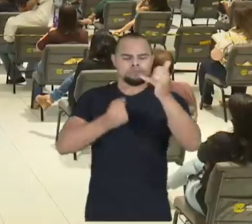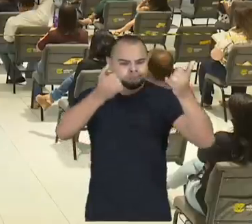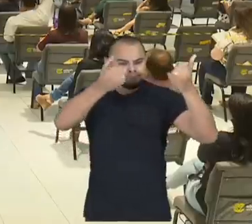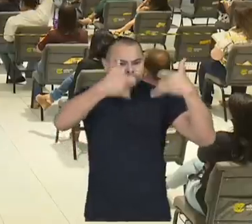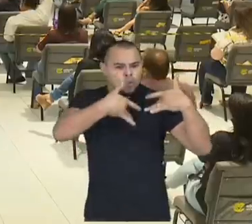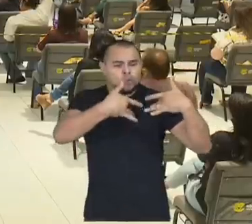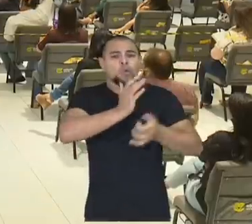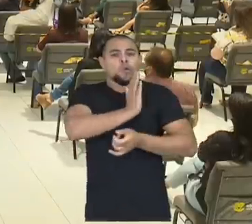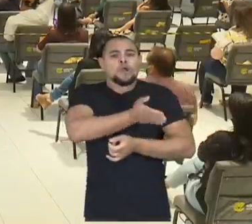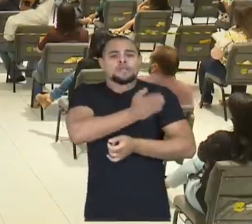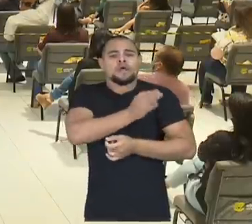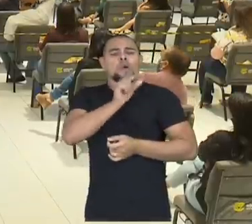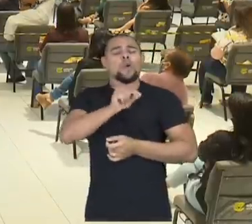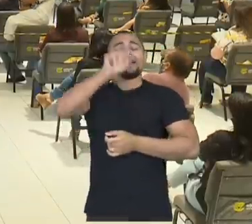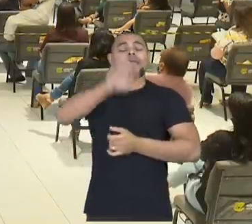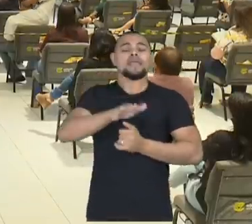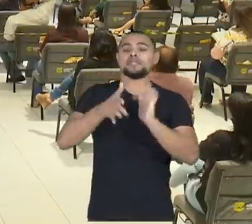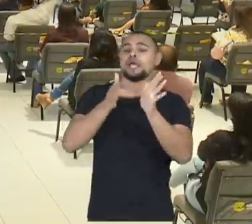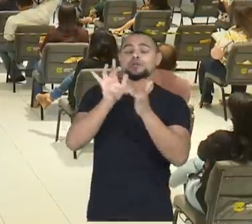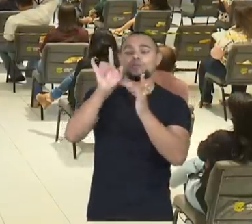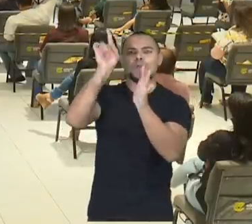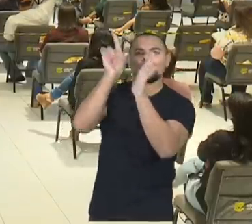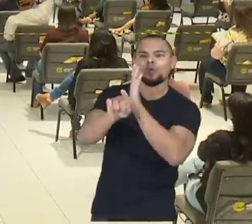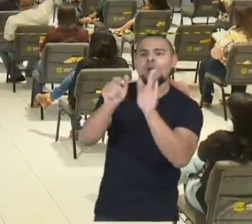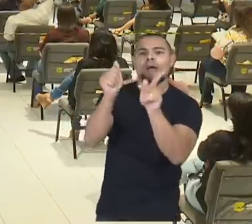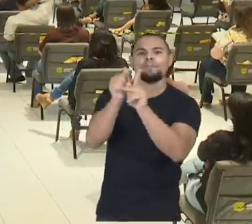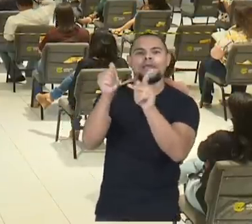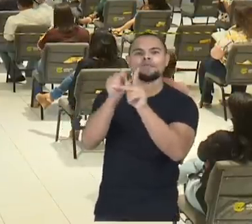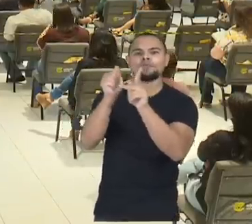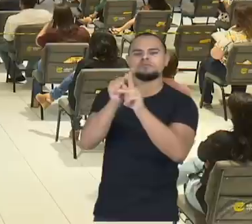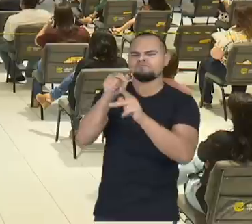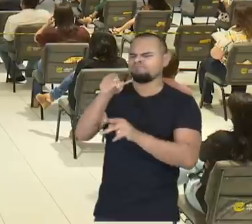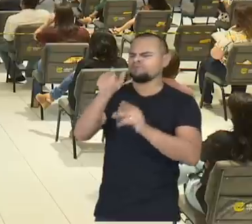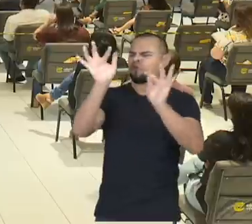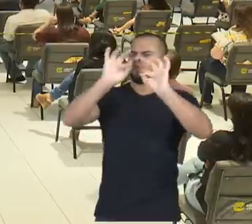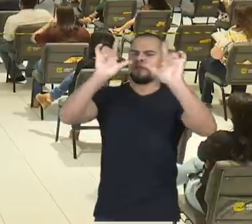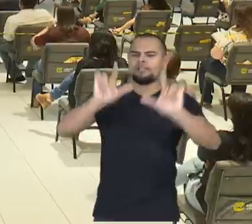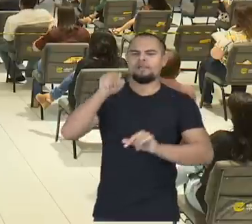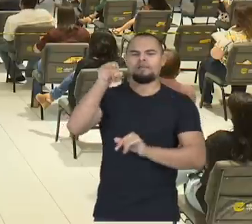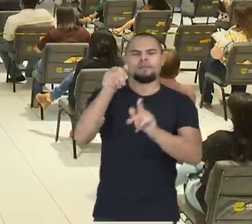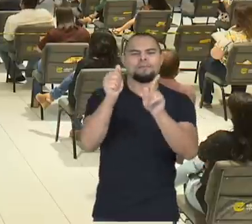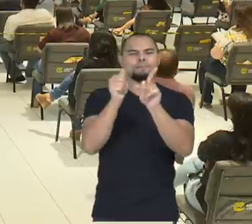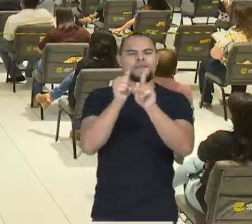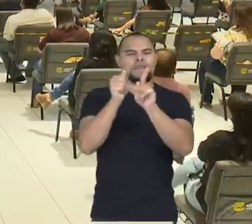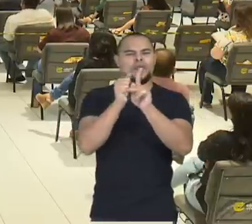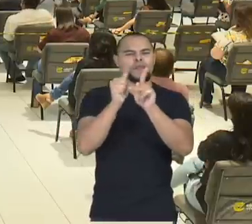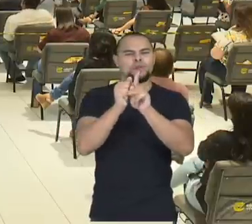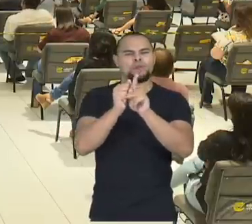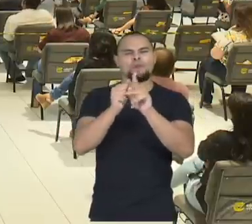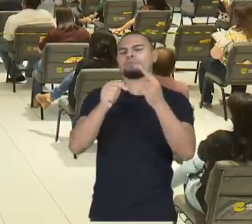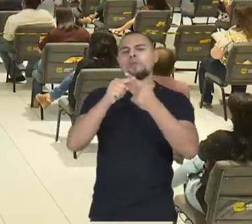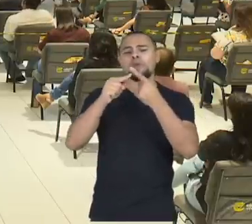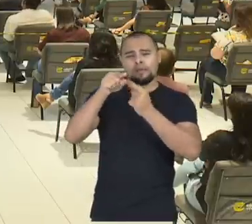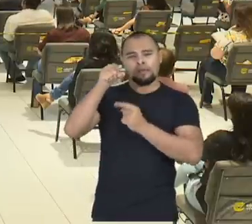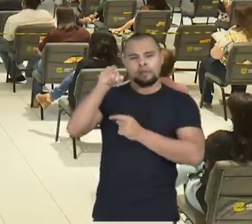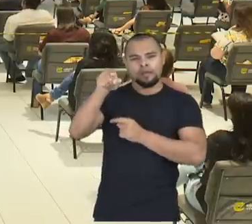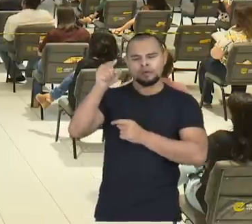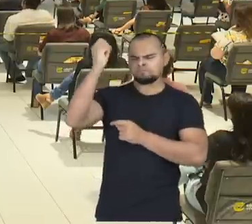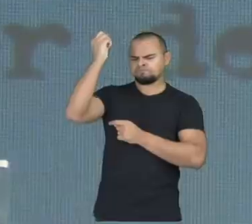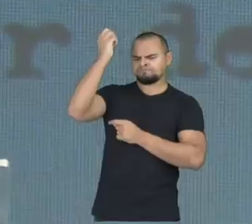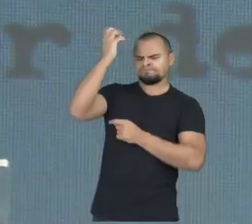no coração de vocês? Jesus vai dizer, aí ele vai dizer assim, ó: feliz é você, Simão, filho de Jonas, porque isso não lhe